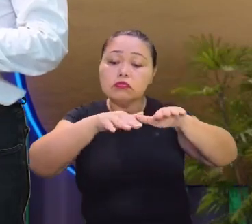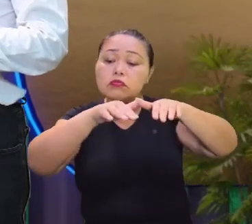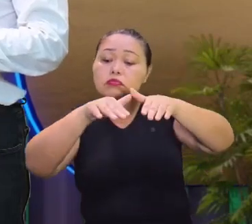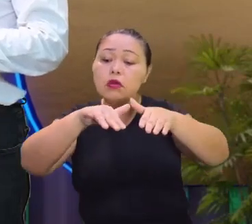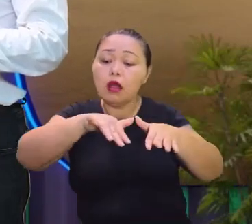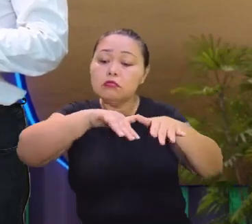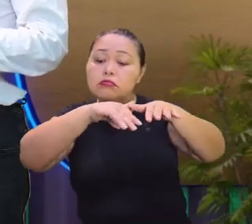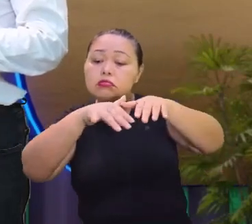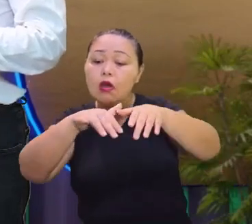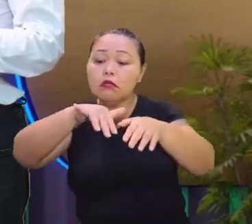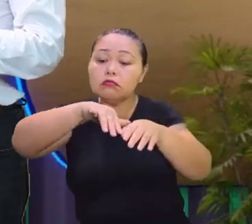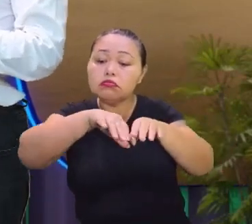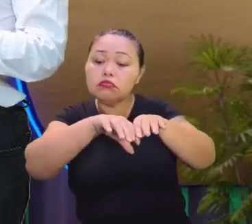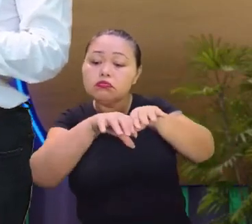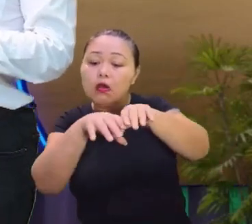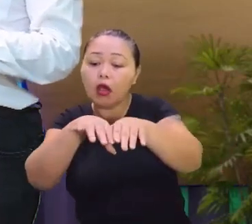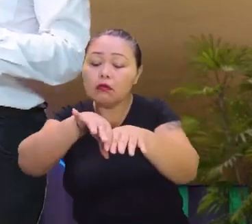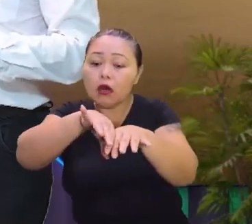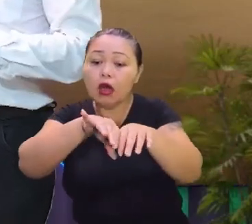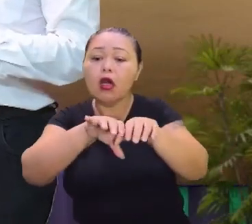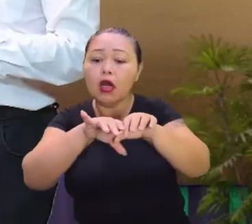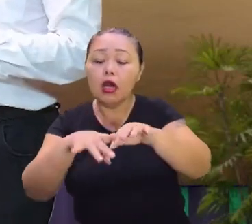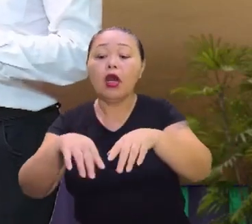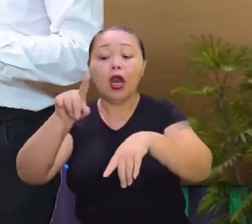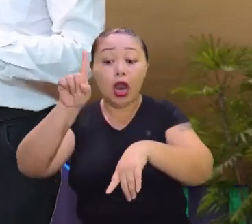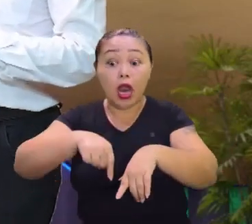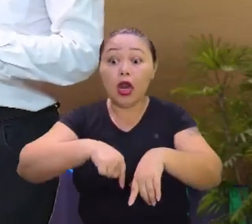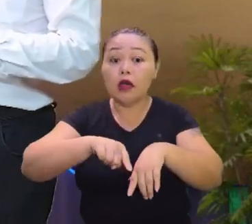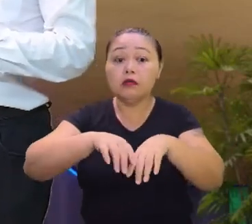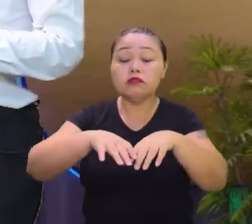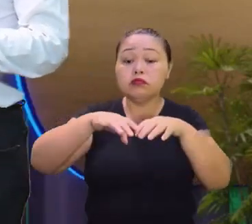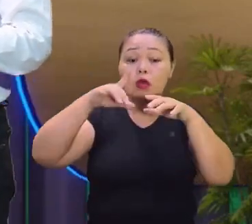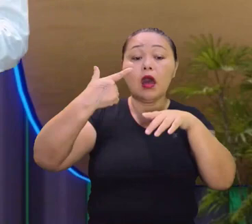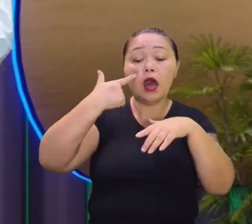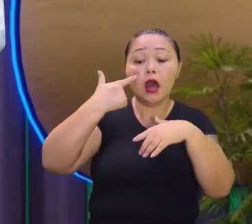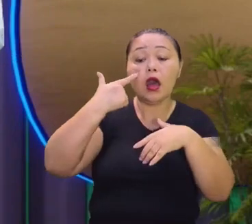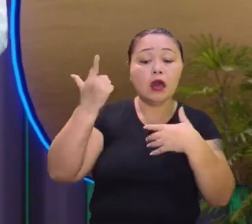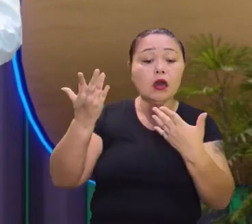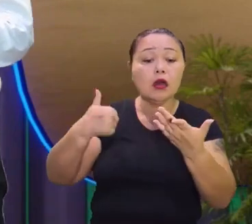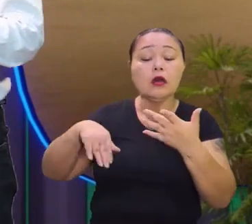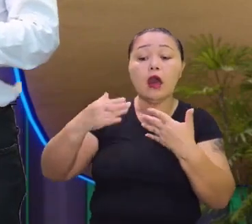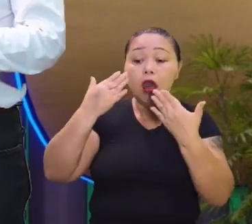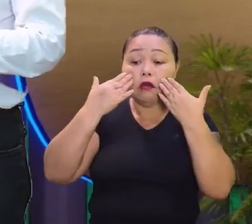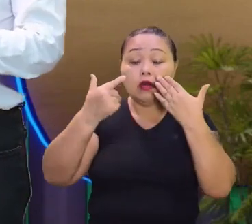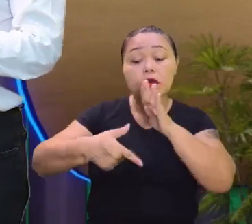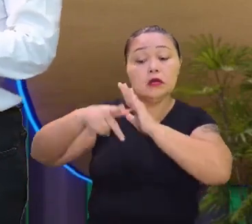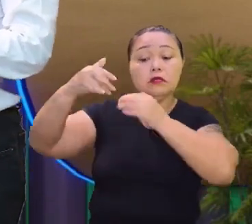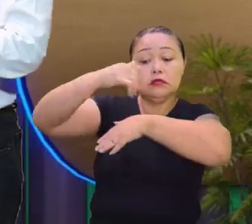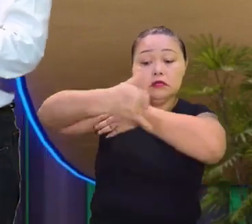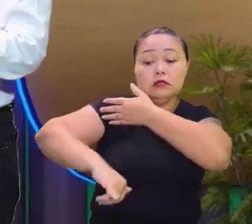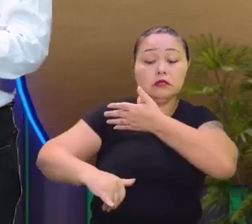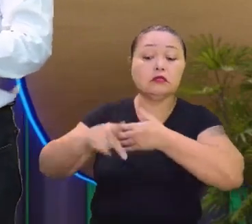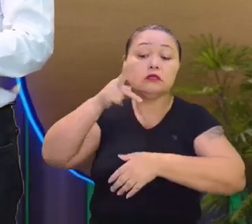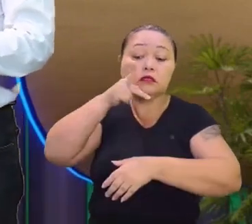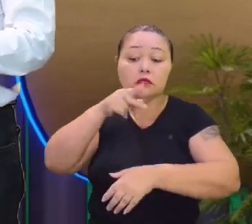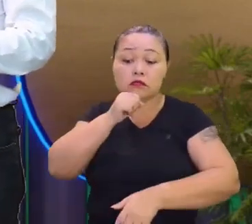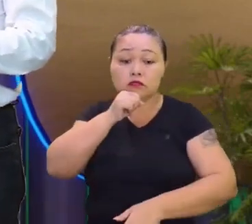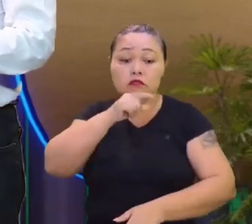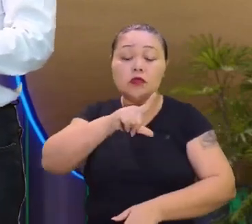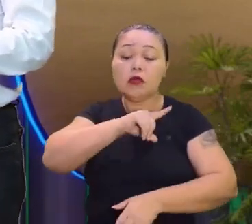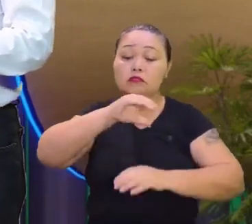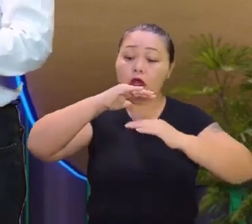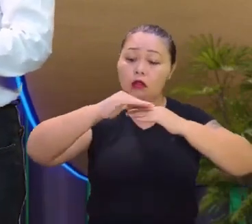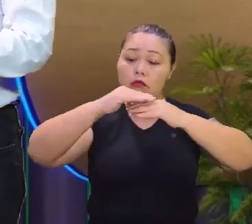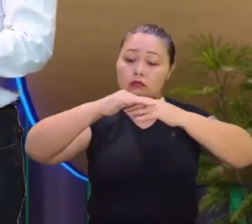grande quantidade de madeira. E era muito mesmo, já. Eu lembro quando eu cheguei a presenciar, antes da usina aqui em Porto Velho,